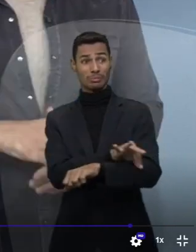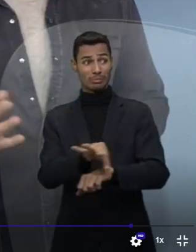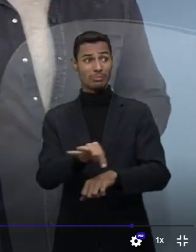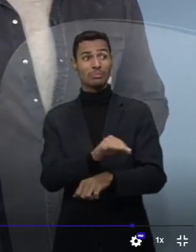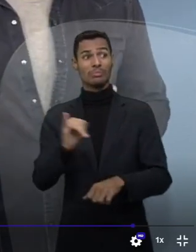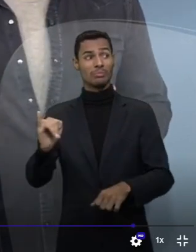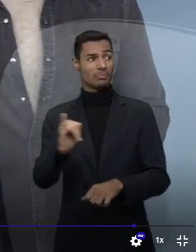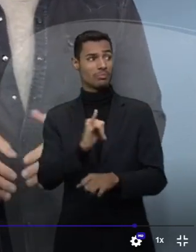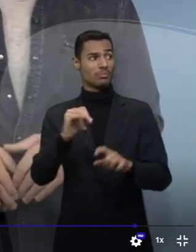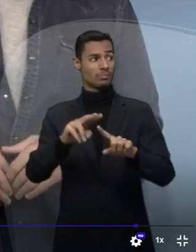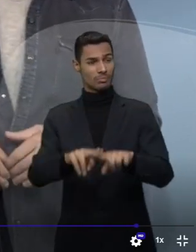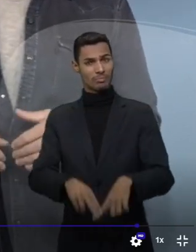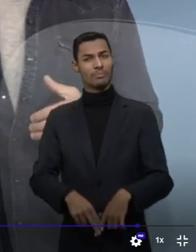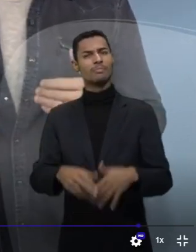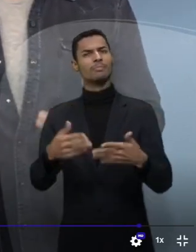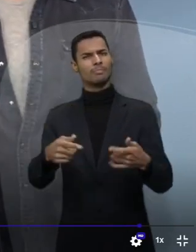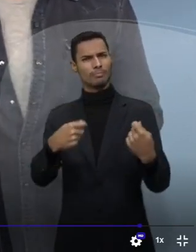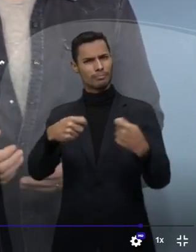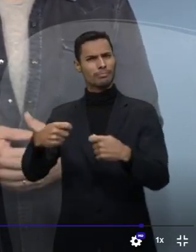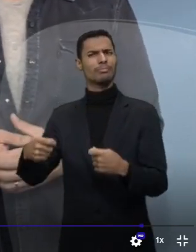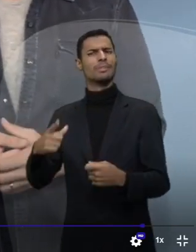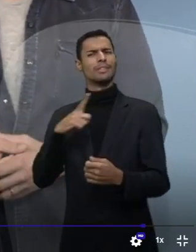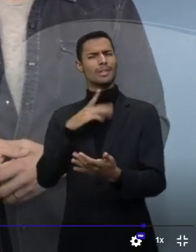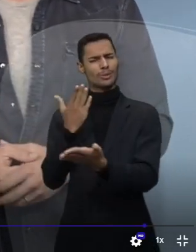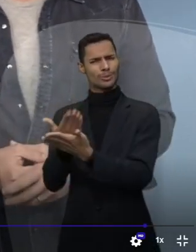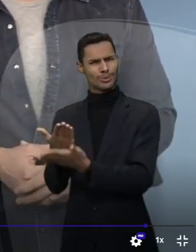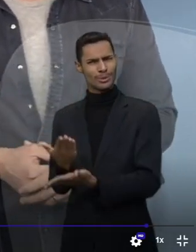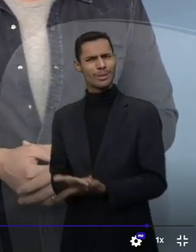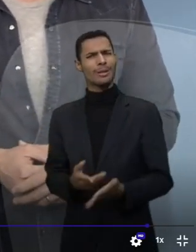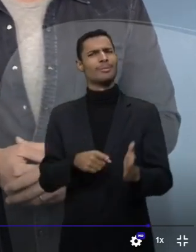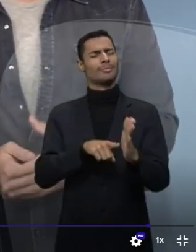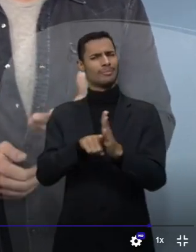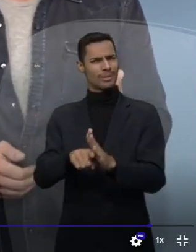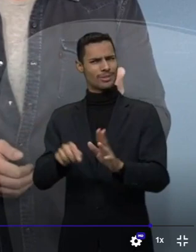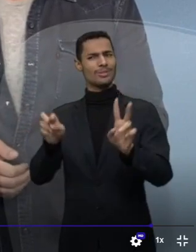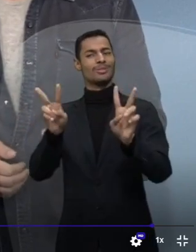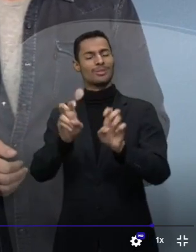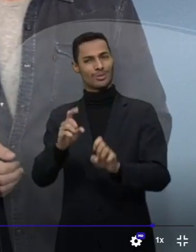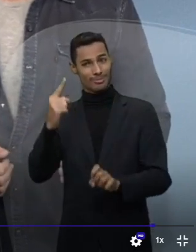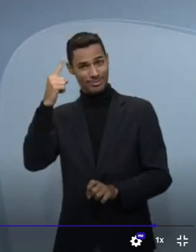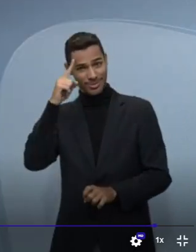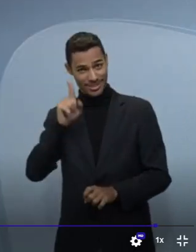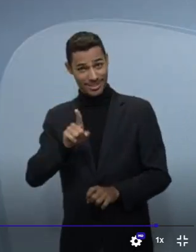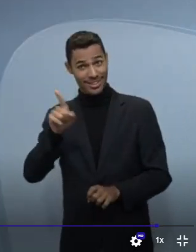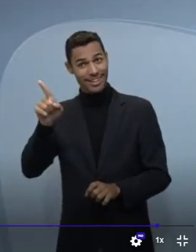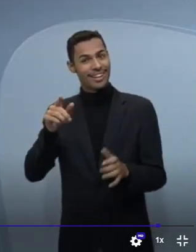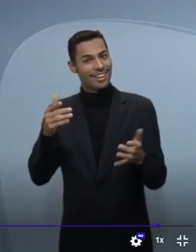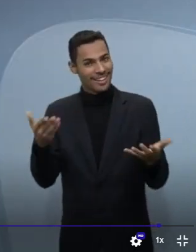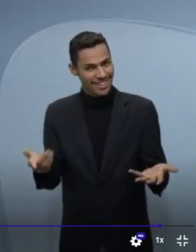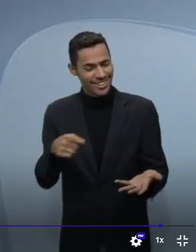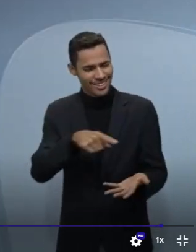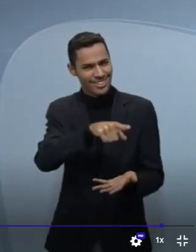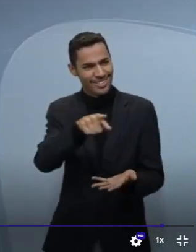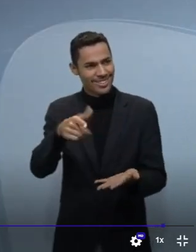certo? Por conta disso, é preciso muito estudo e dedicação para projetá-las.